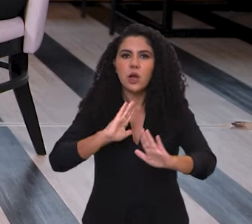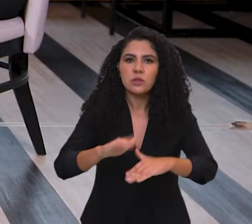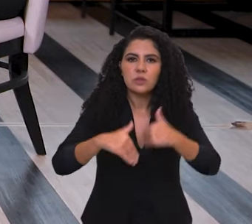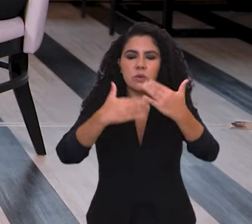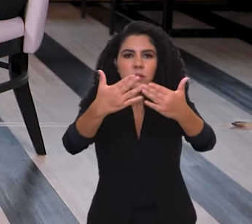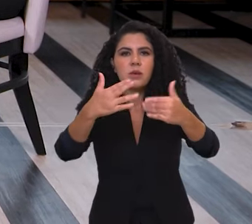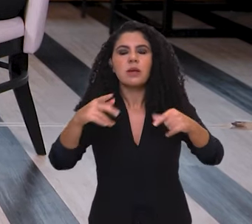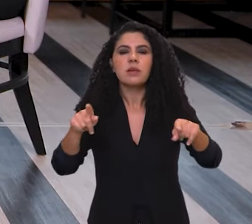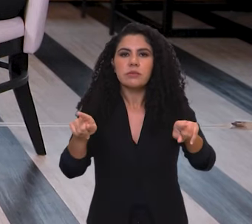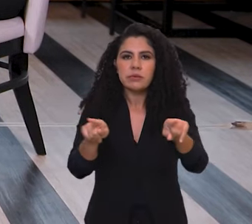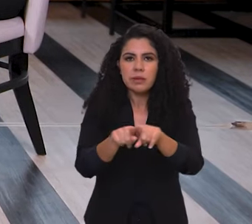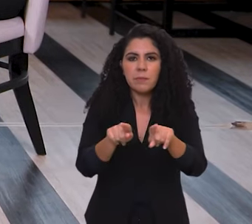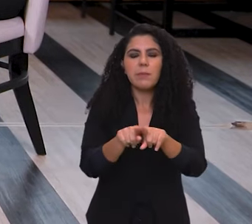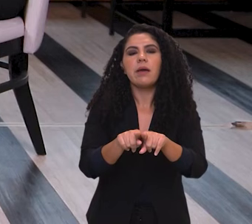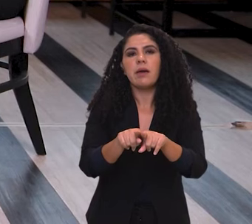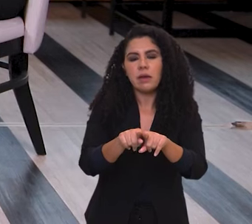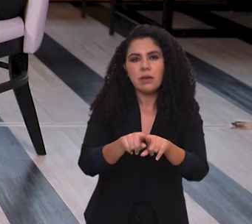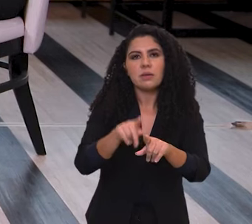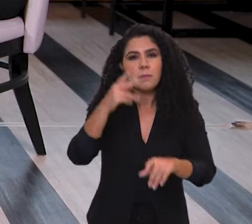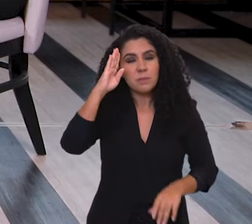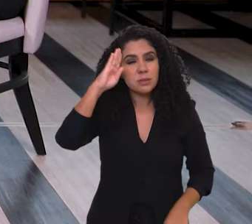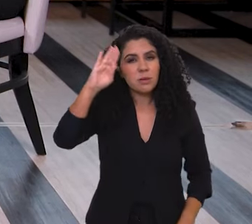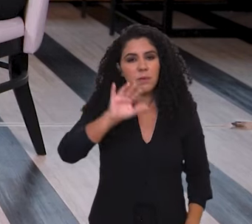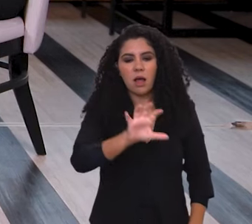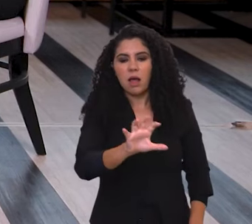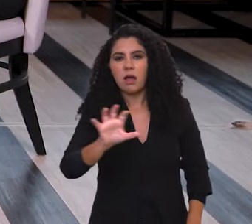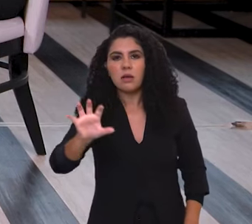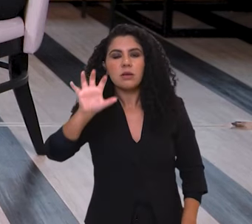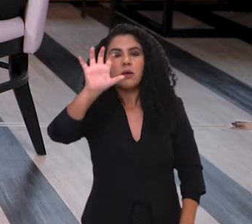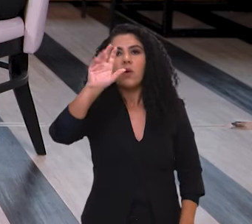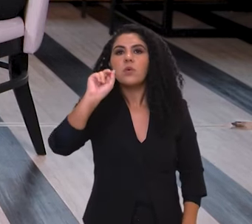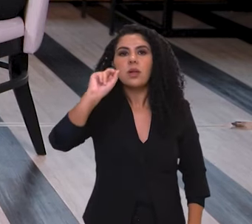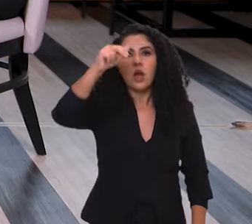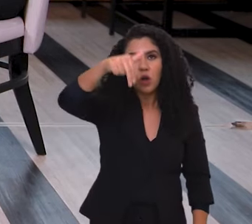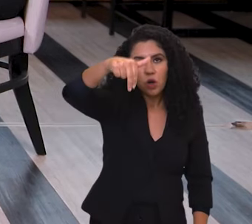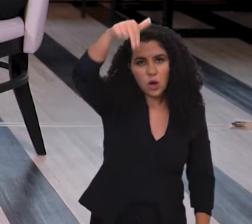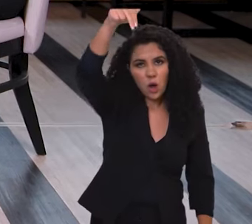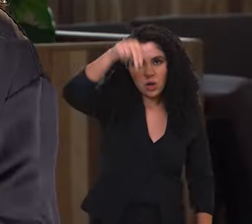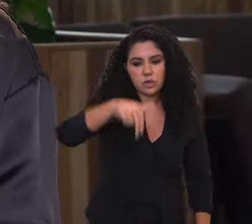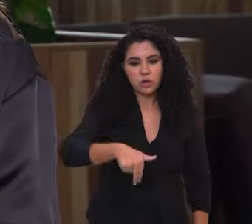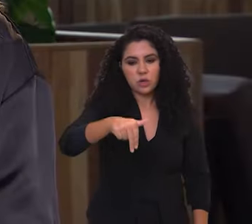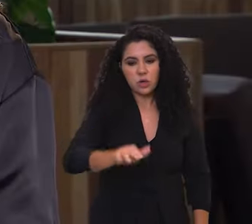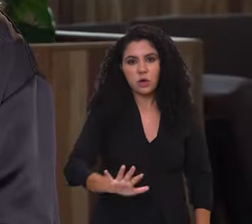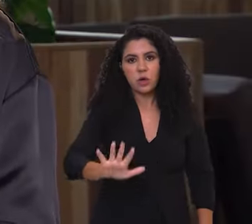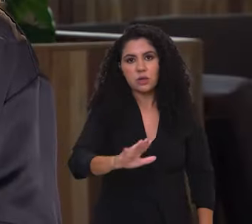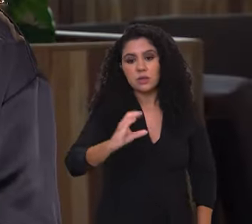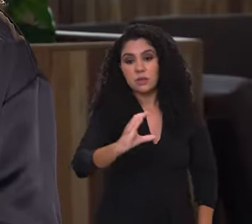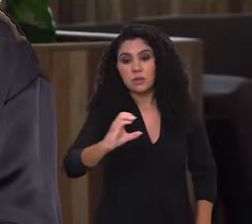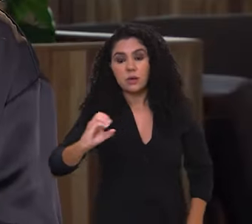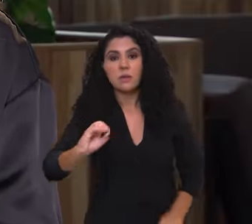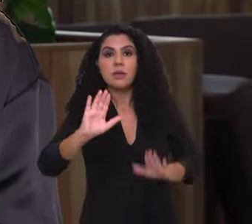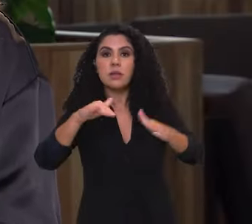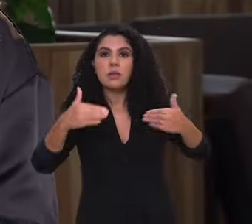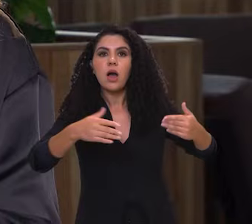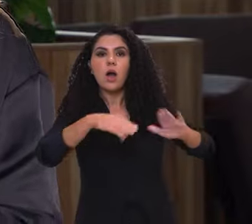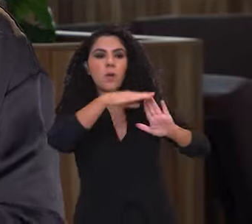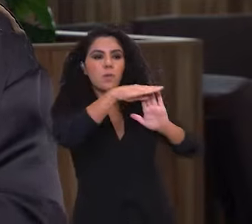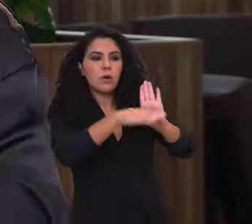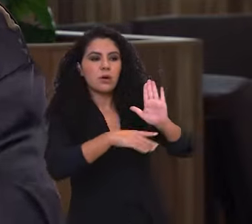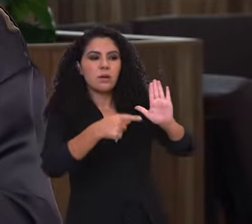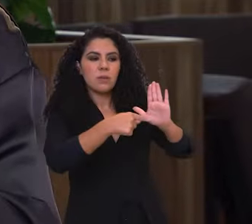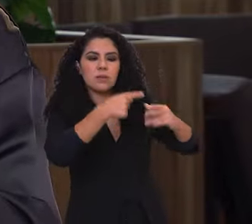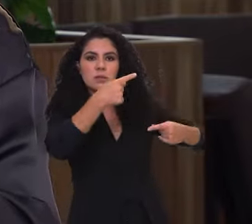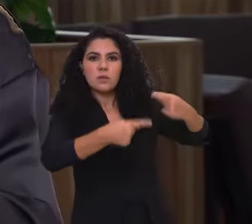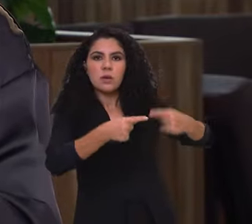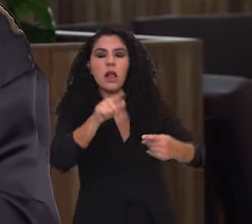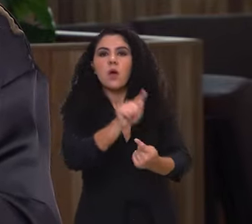alguns gargalos de desenvolvimento das regiões como Norte, Nordeste e Centro-Oeste. Então, a política é objetiva, equilibrar